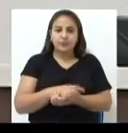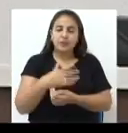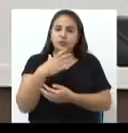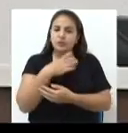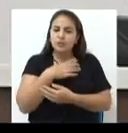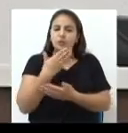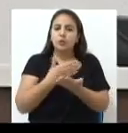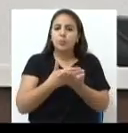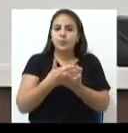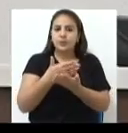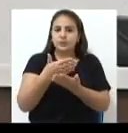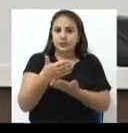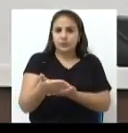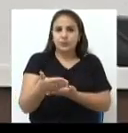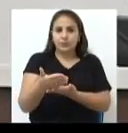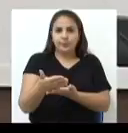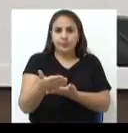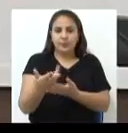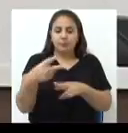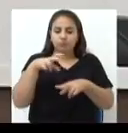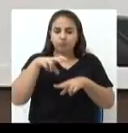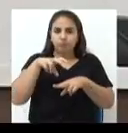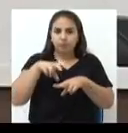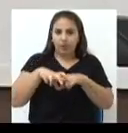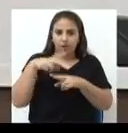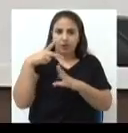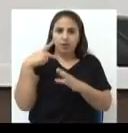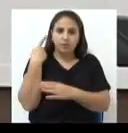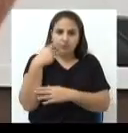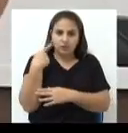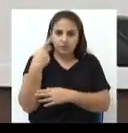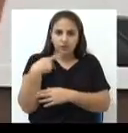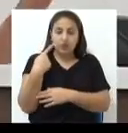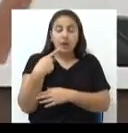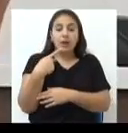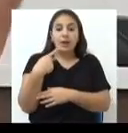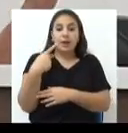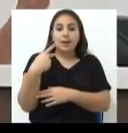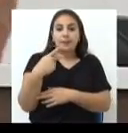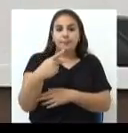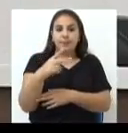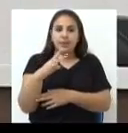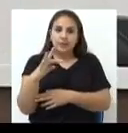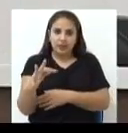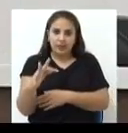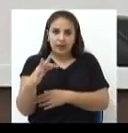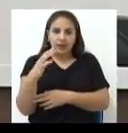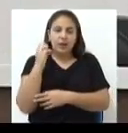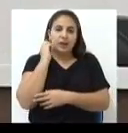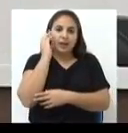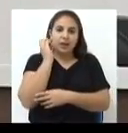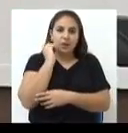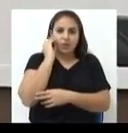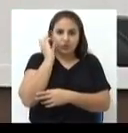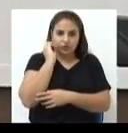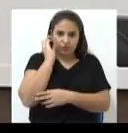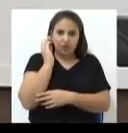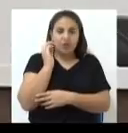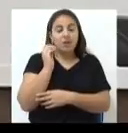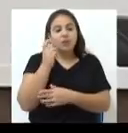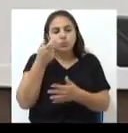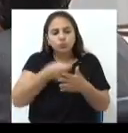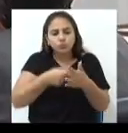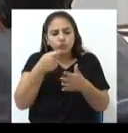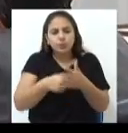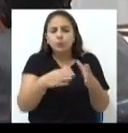Assim que assumiu uma cadeira no Legislativo, a petista Cláudia Furlaneto iniciou sua luta pelos direitos das